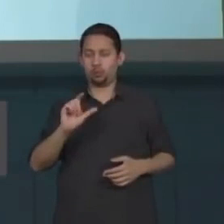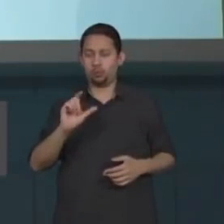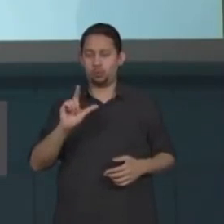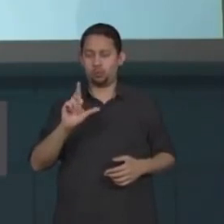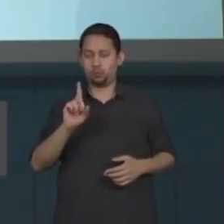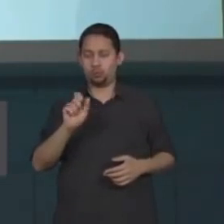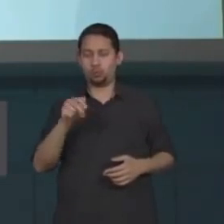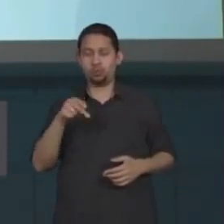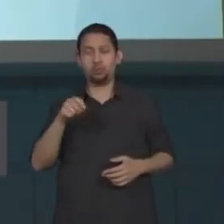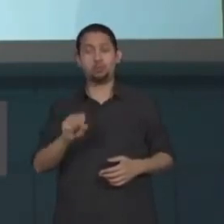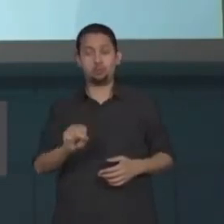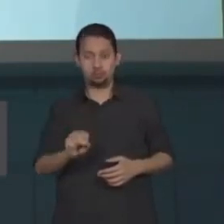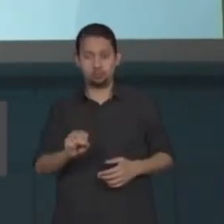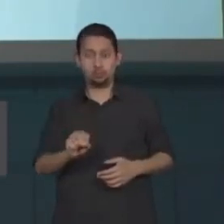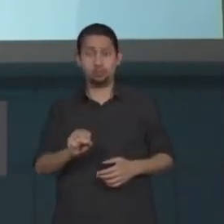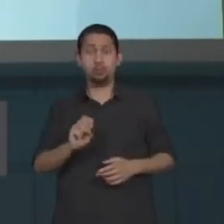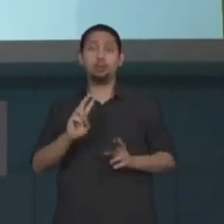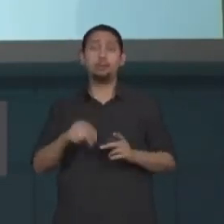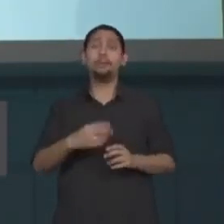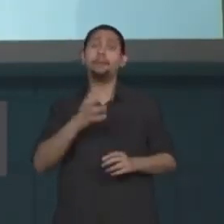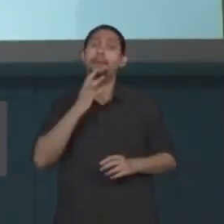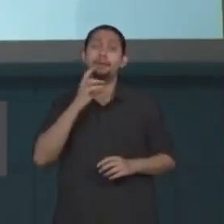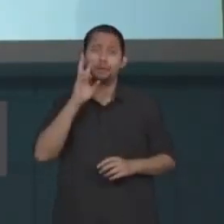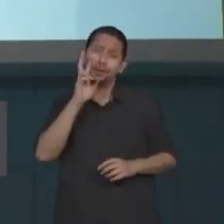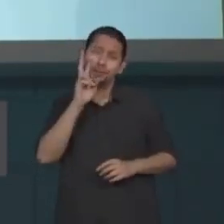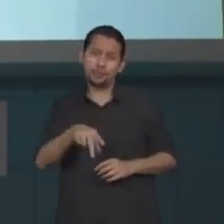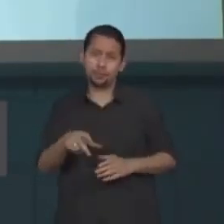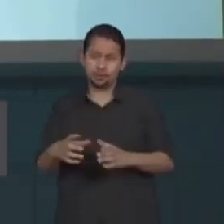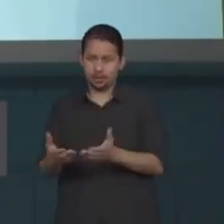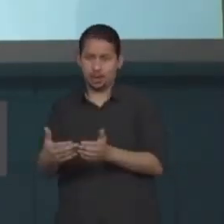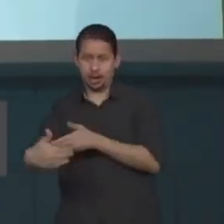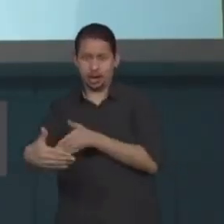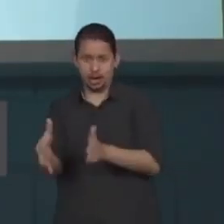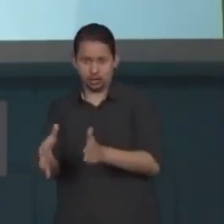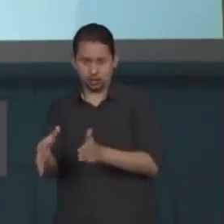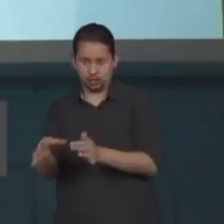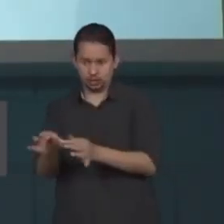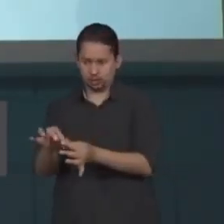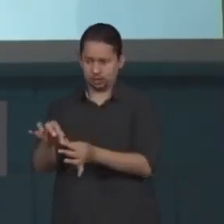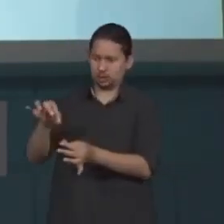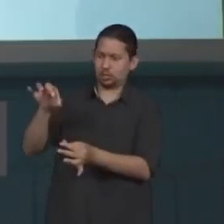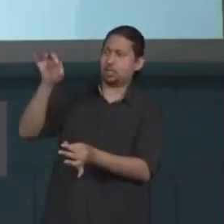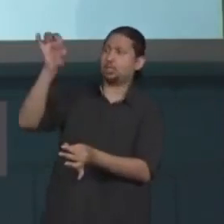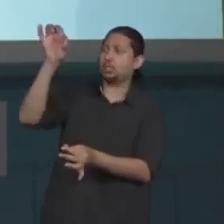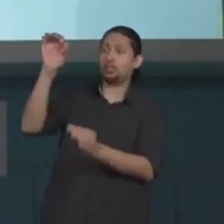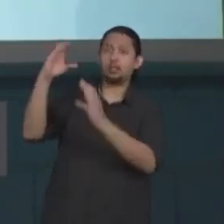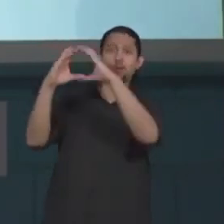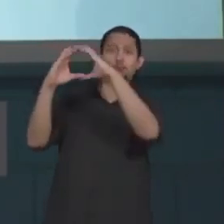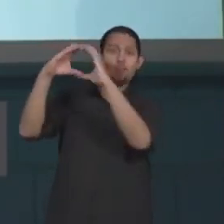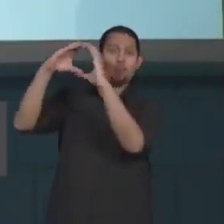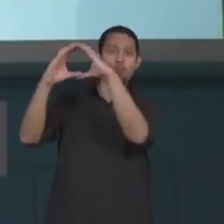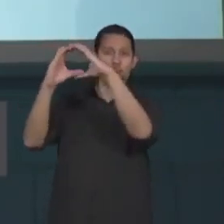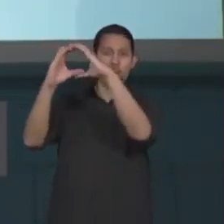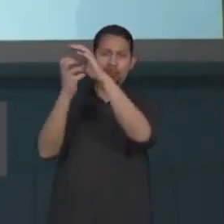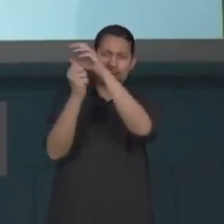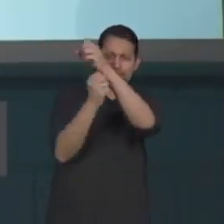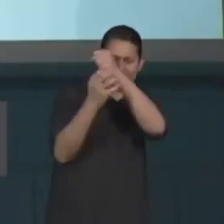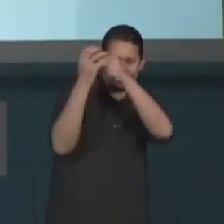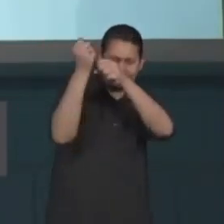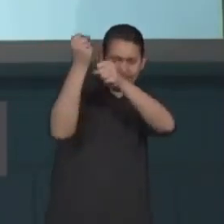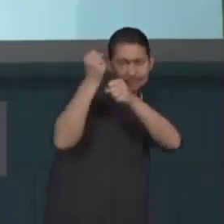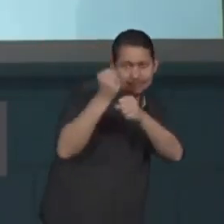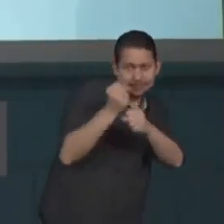são colocadas, são usadas para movimentar um corpo verticalmente. Então, se eu preciso tirar um peso do